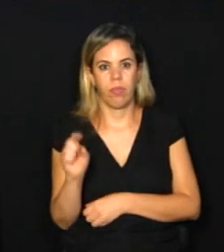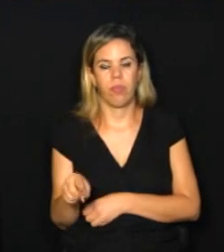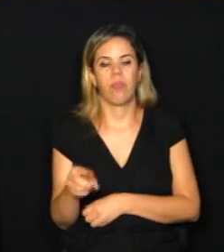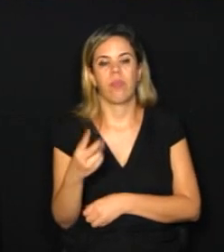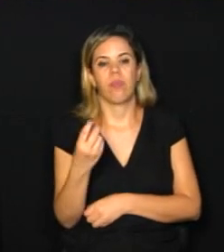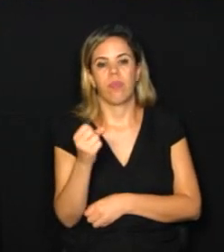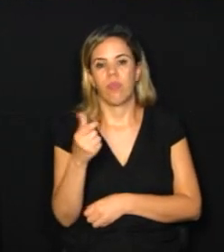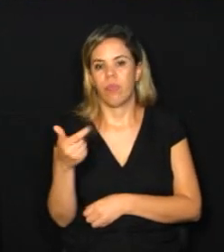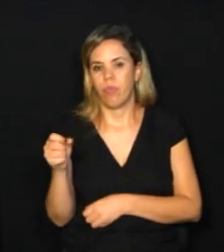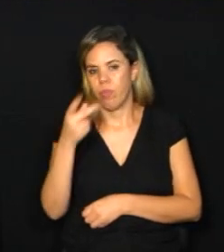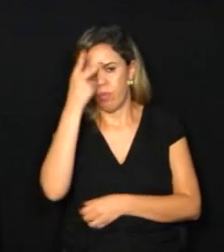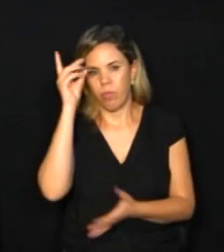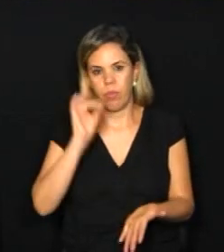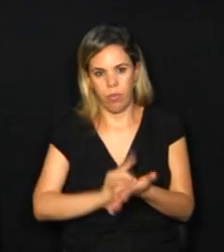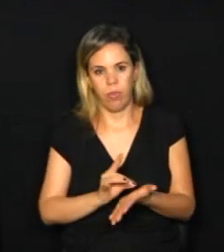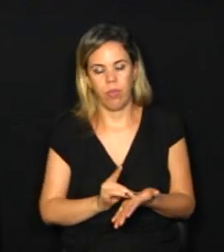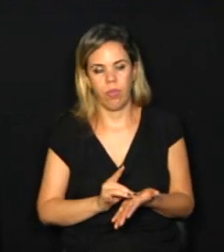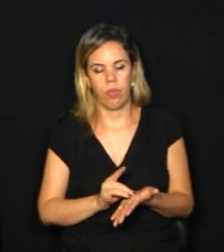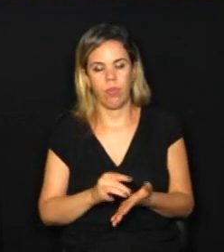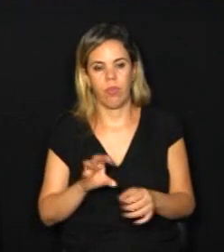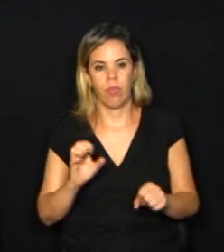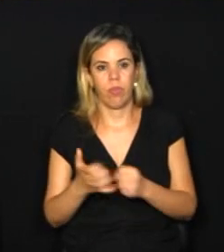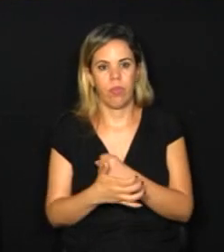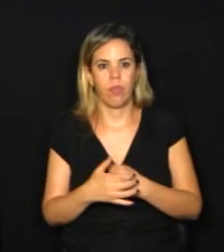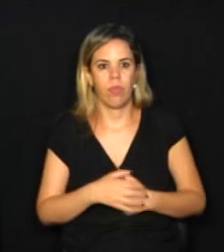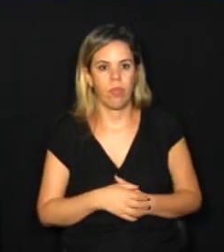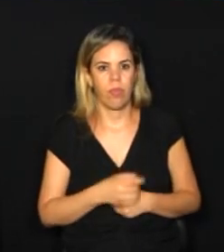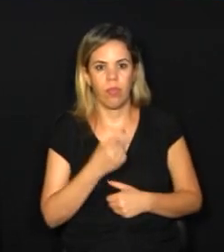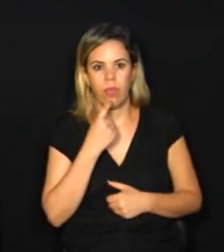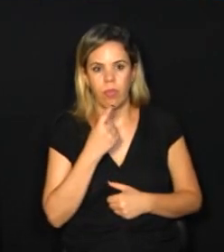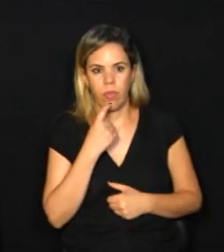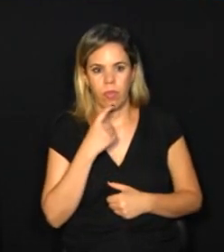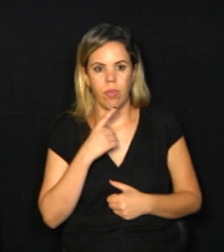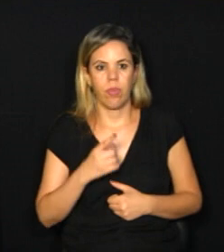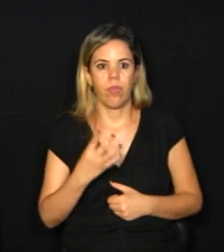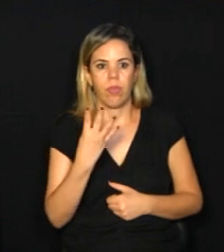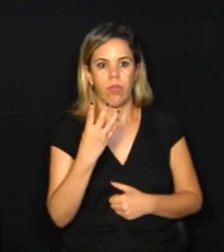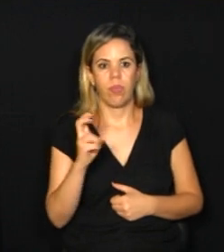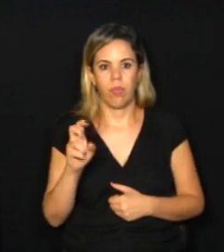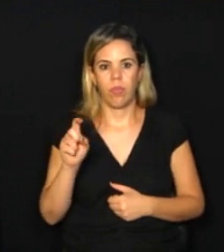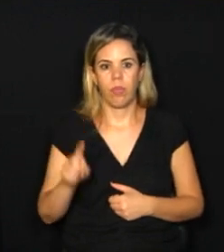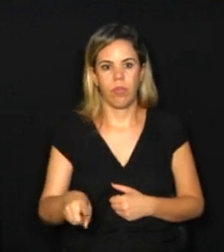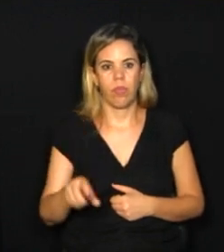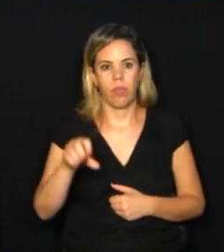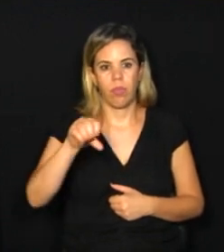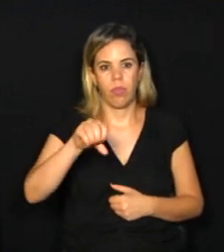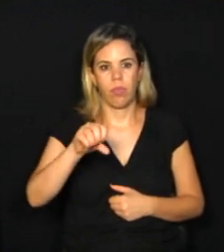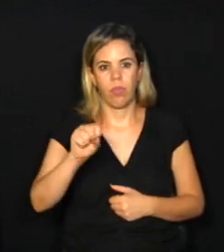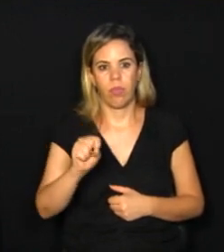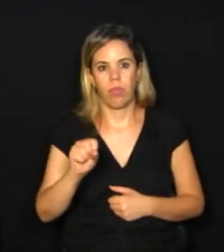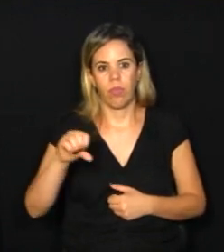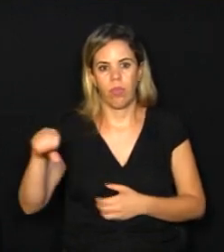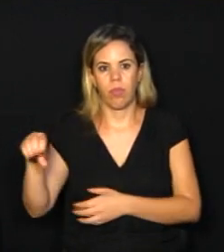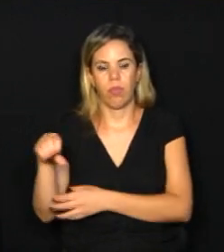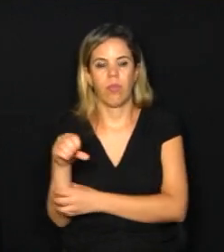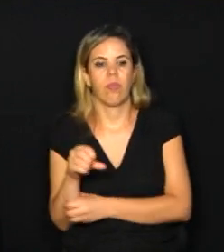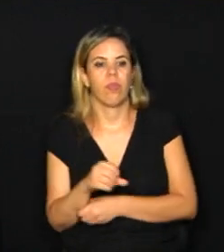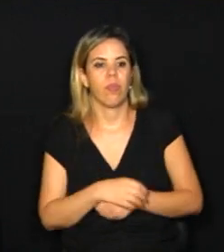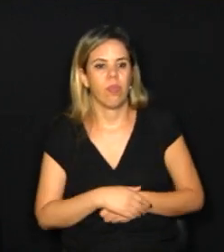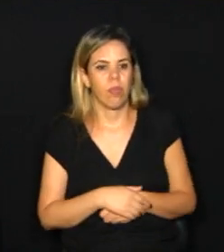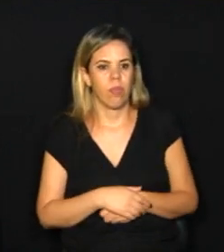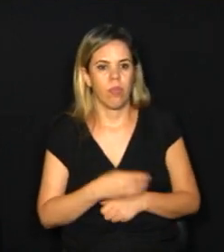108.820 casos confirmados da Covid-19. Campinas lidera esse ranking, infelizmente, aí, com